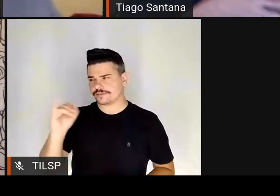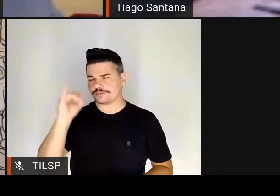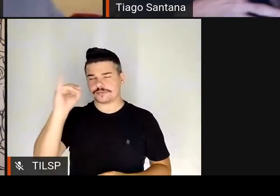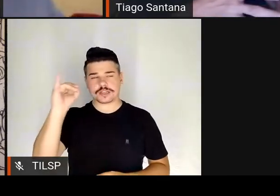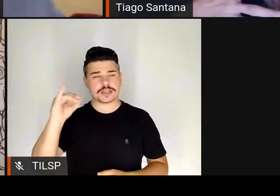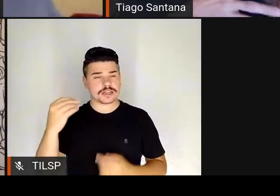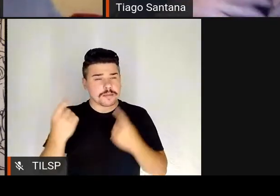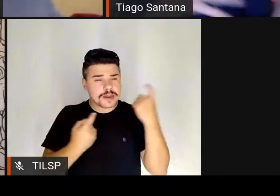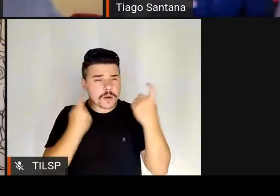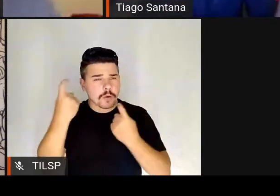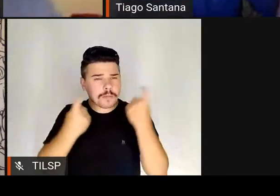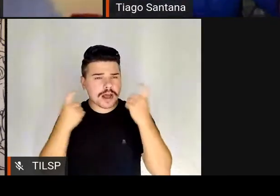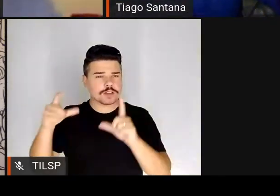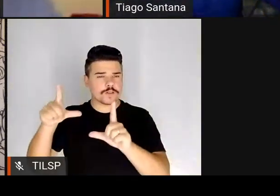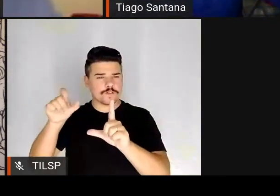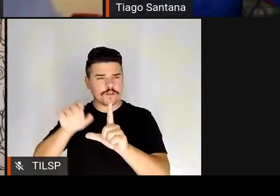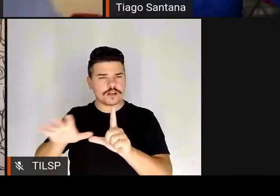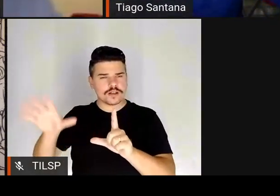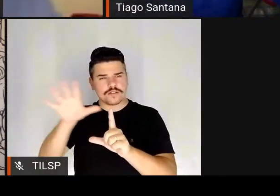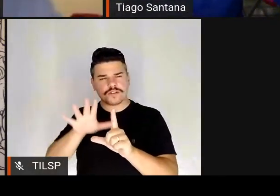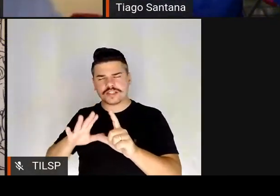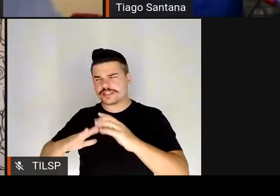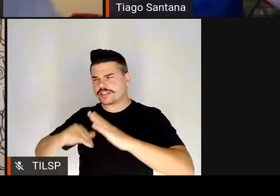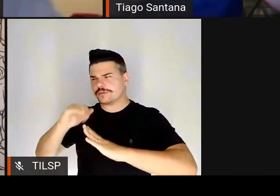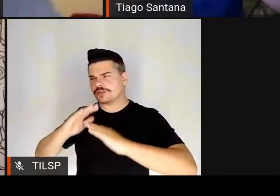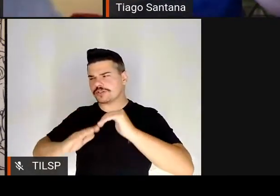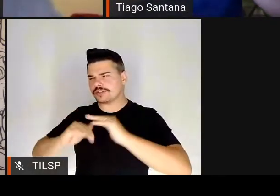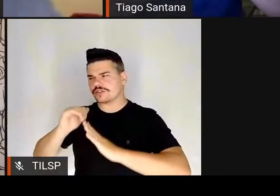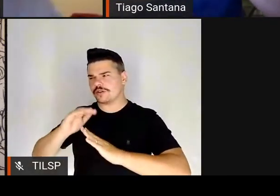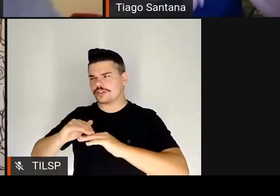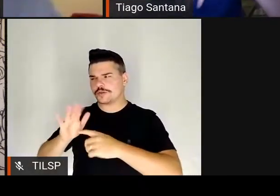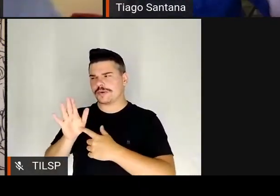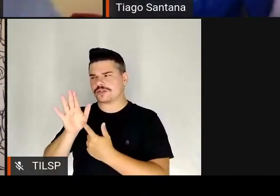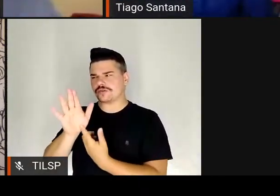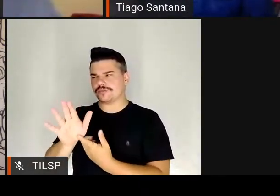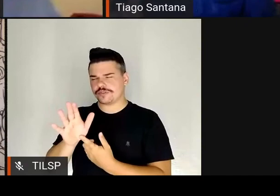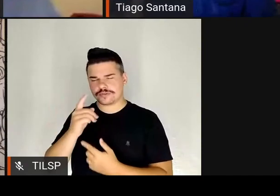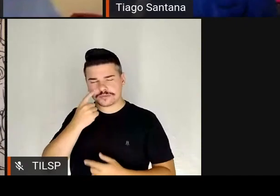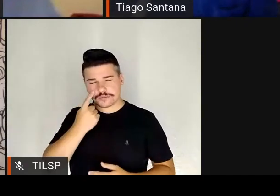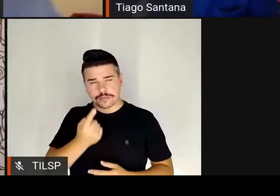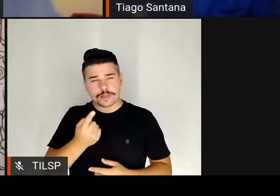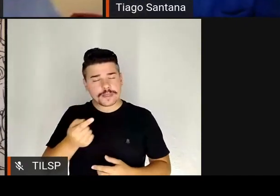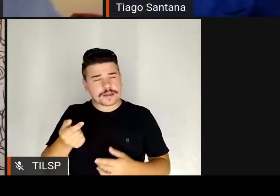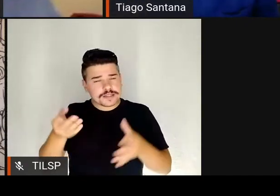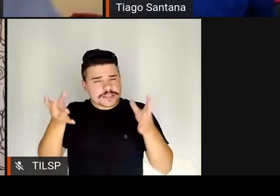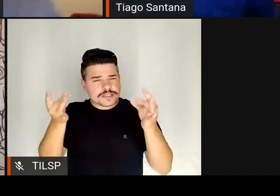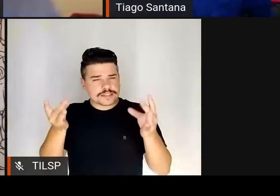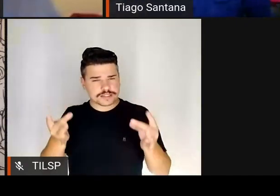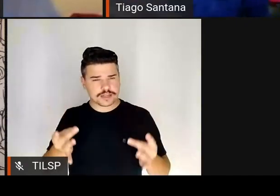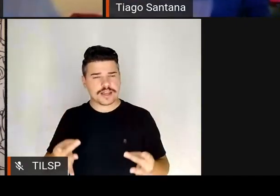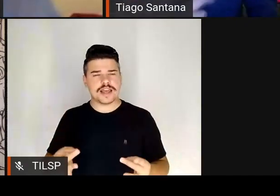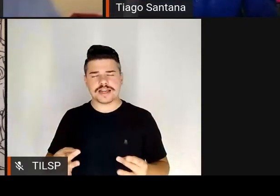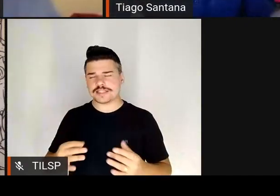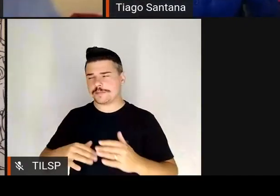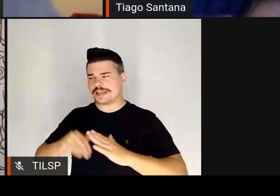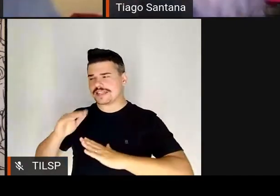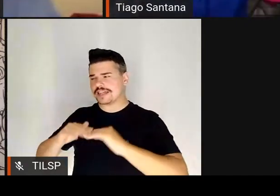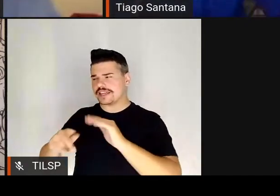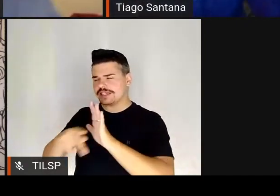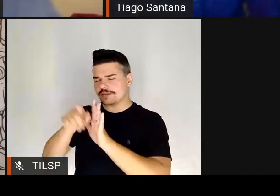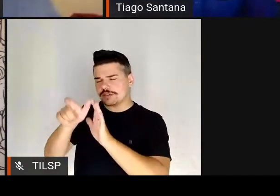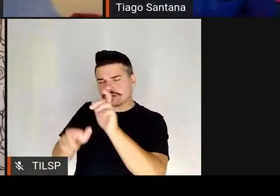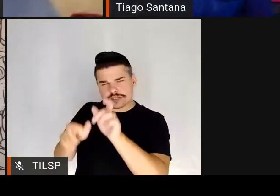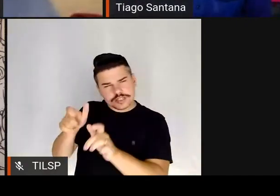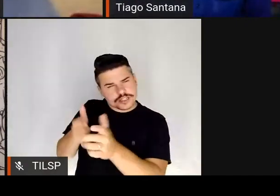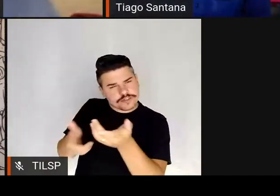com a fotografia como, digamos assim, como o essencial do que ele queria muito mais do que fotografar, ele